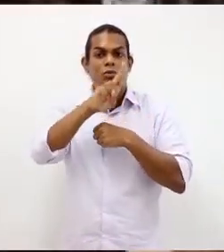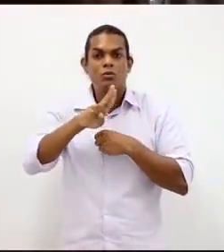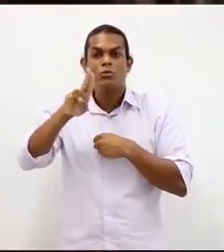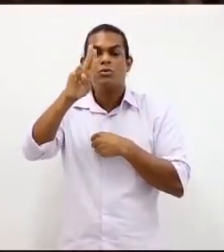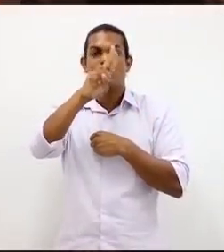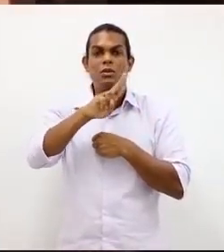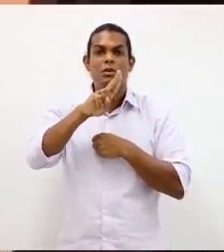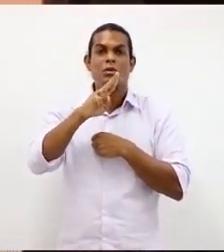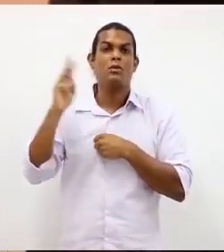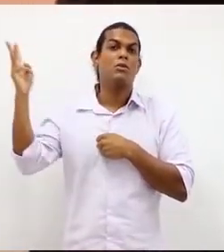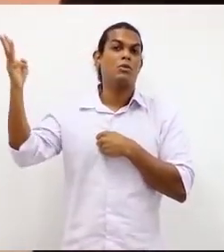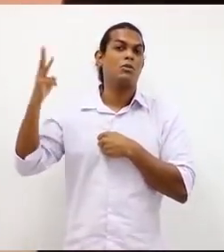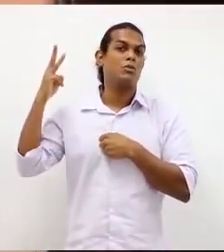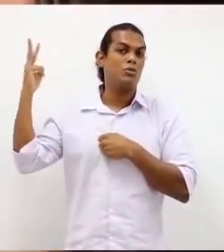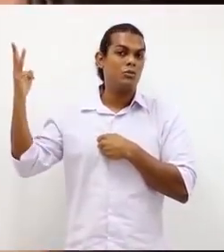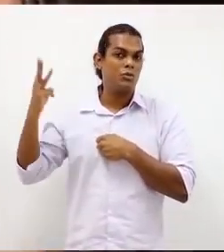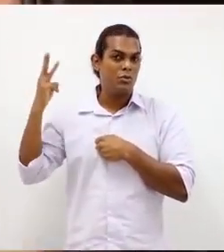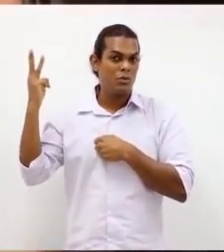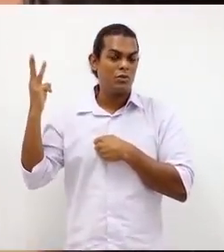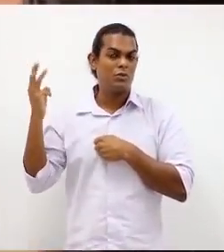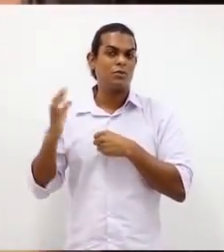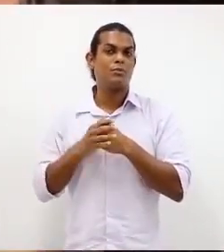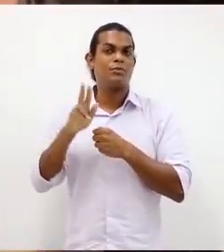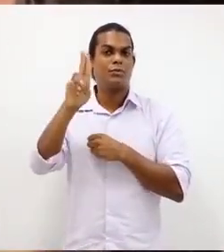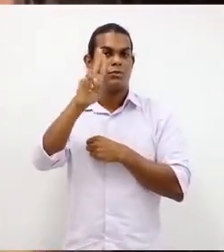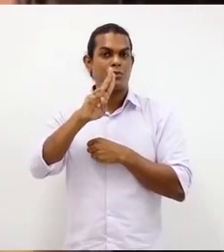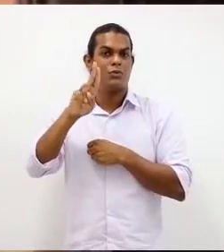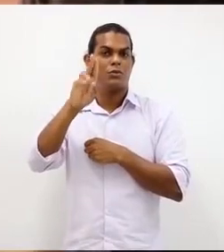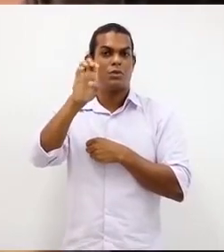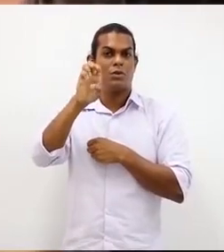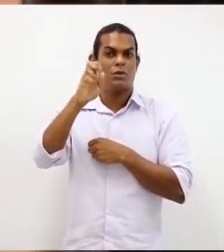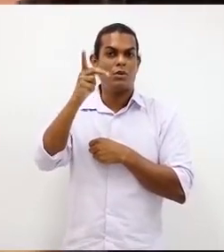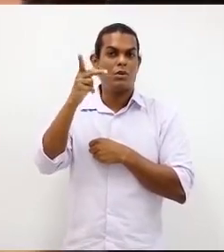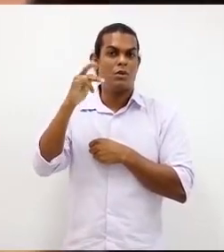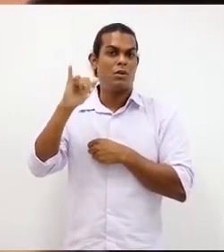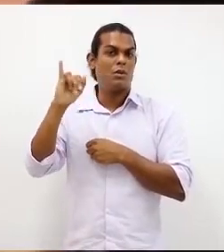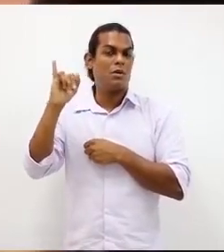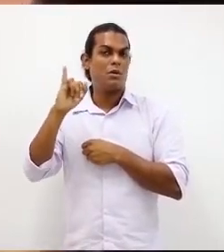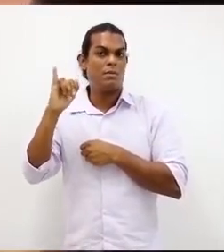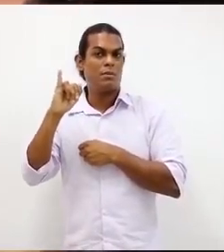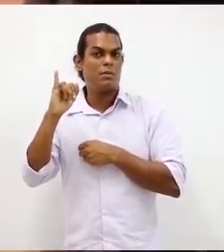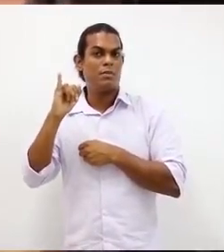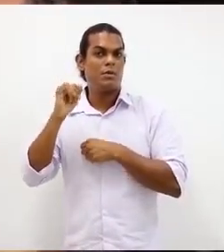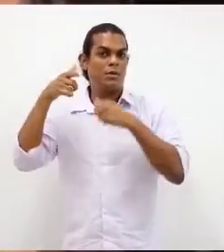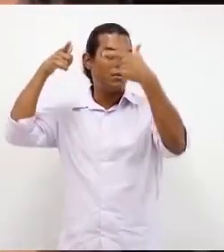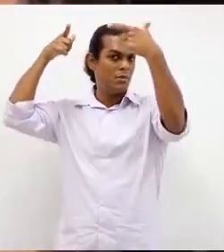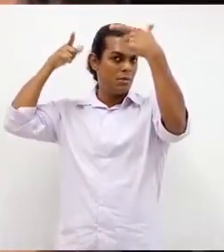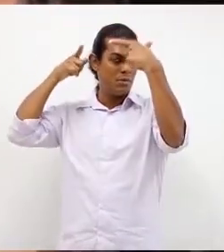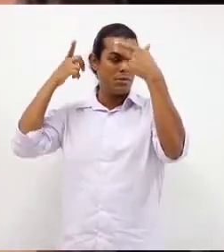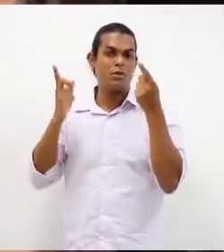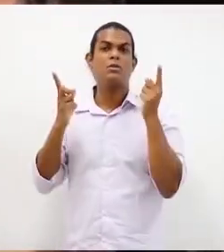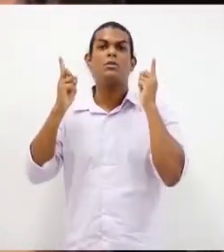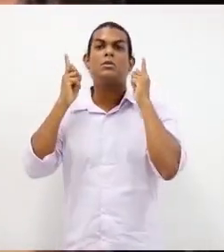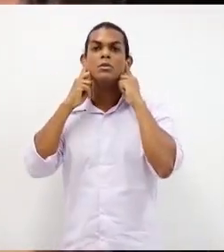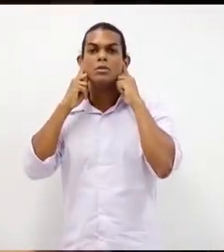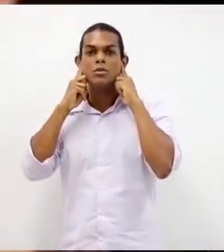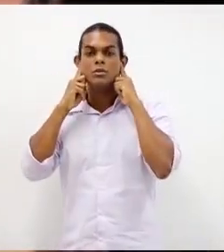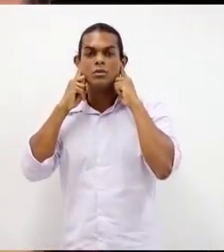está com o capacete, e para o nosso técnico de áudio. Então estaremos nós três com o capacete, com protetor auricular e com tudo isso. Isso